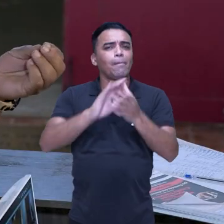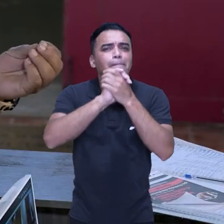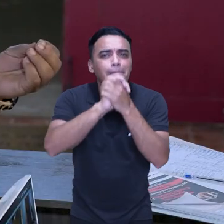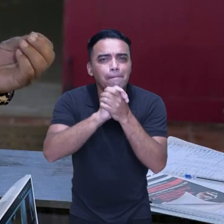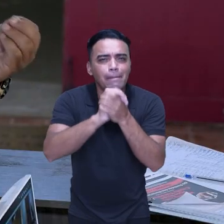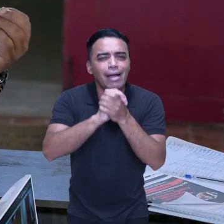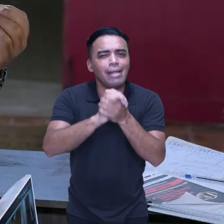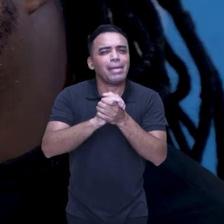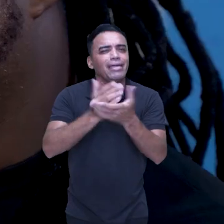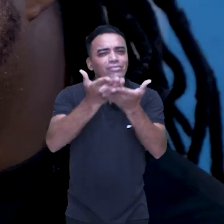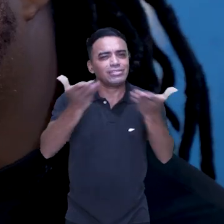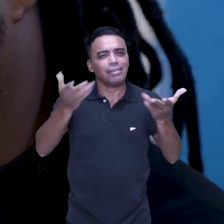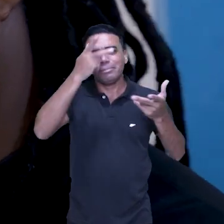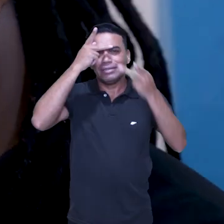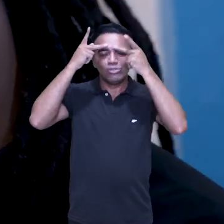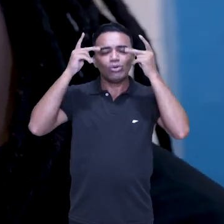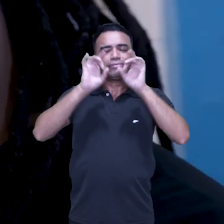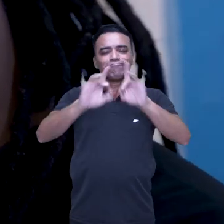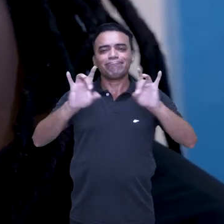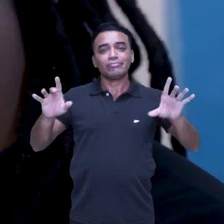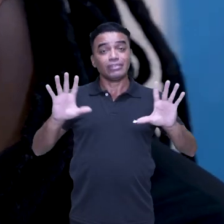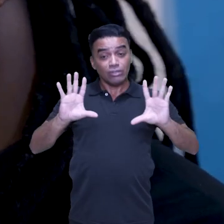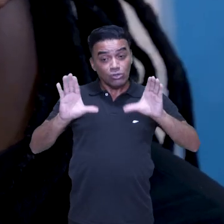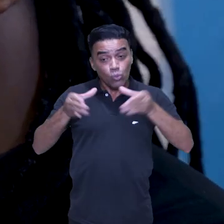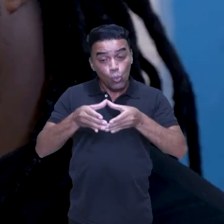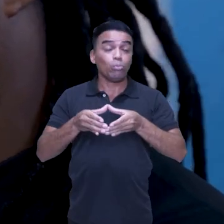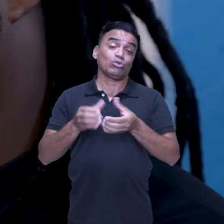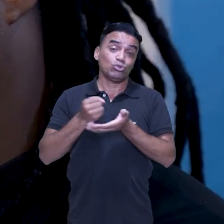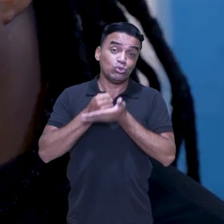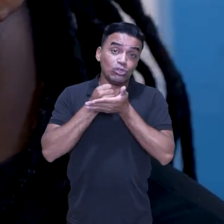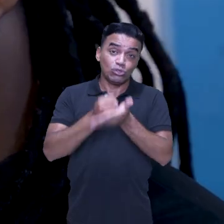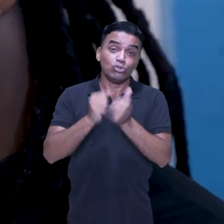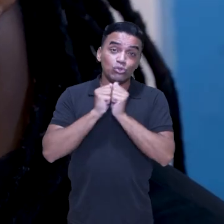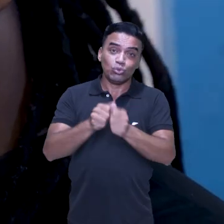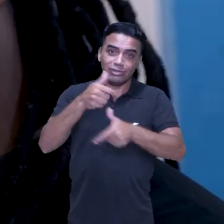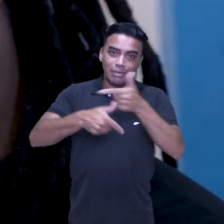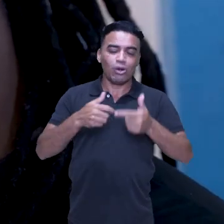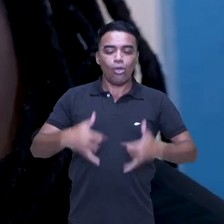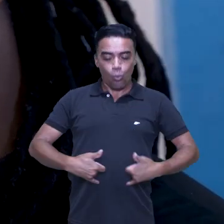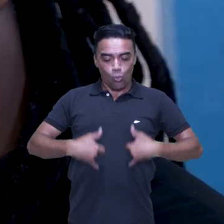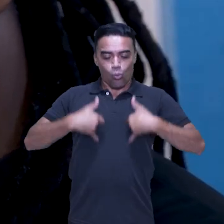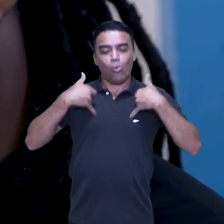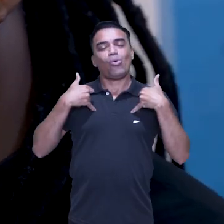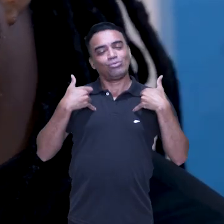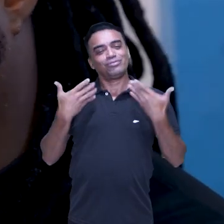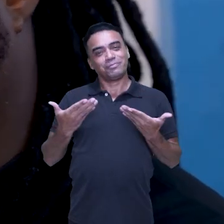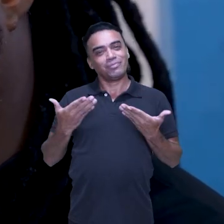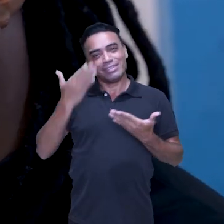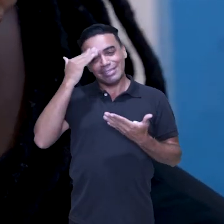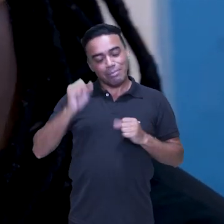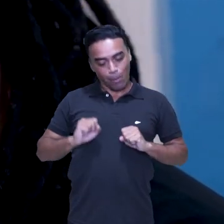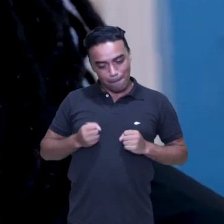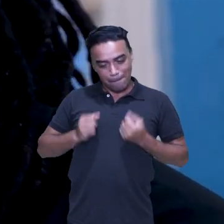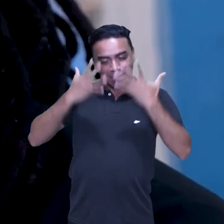seu brilhantismo, muito obrigado a toda a equipe que esteve junto com ela, e eu só fico orgulhoso, eu não poderia deixar de falar, você sabe a paixão